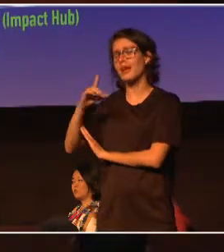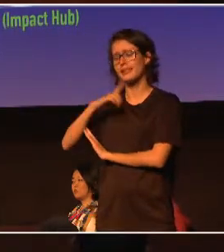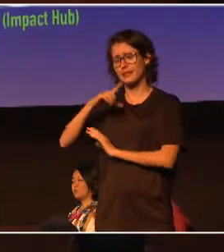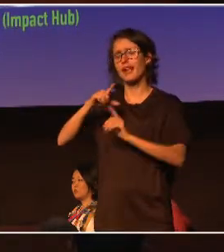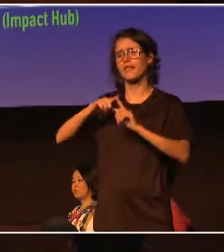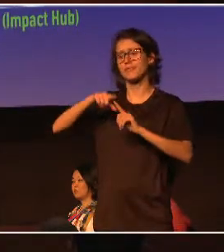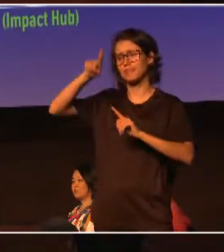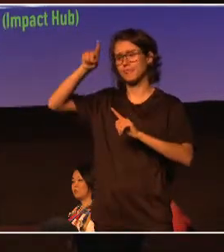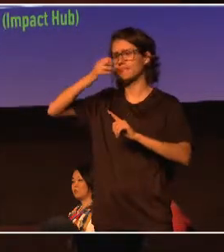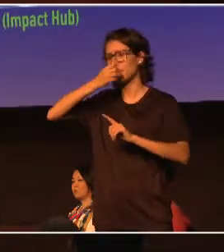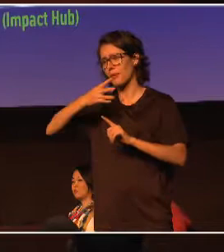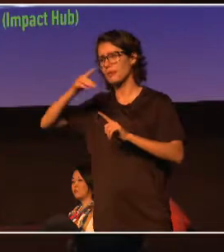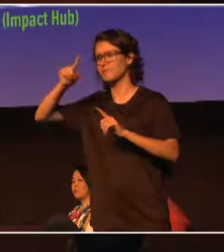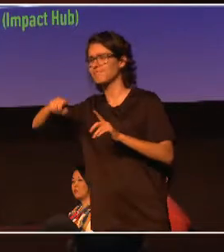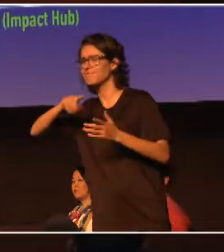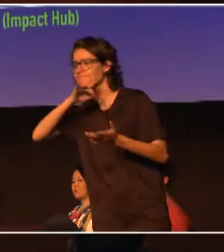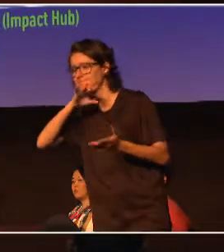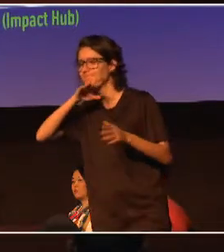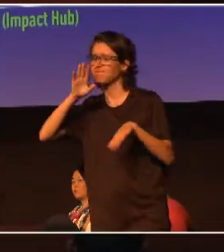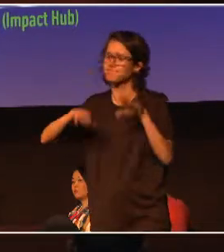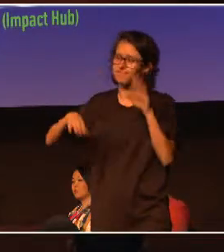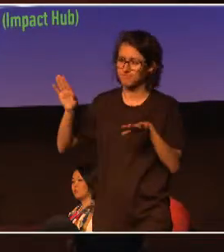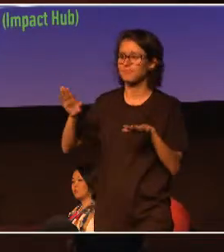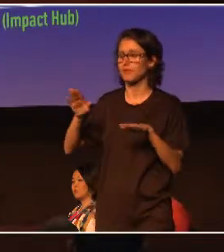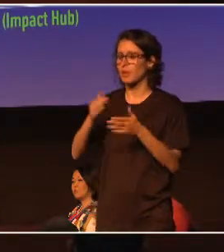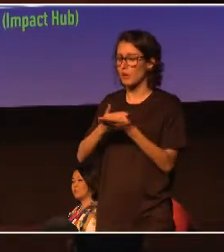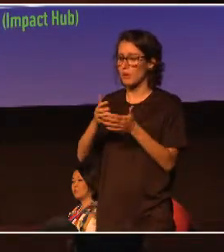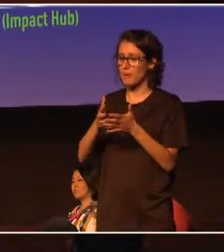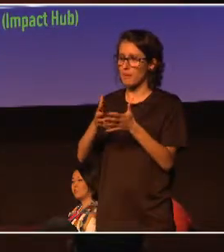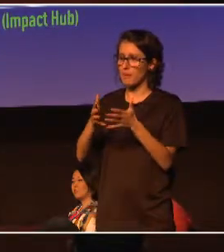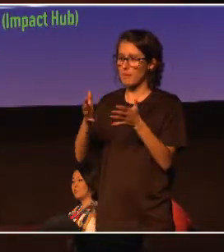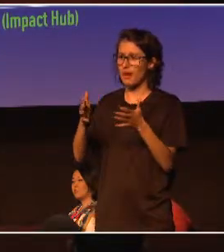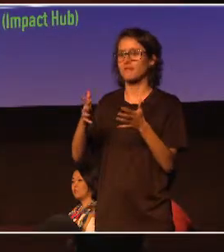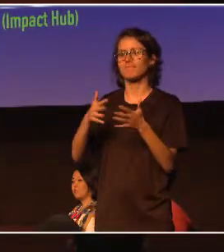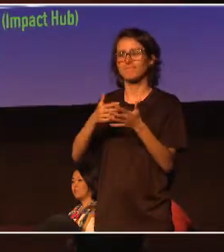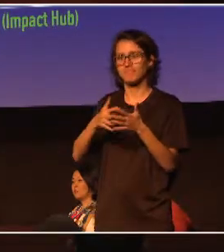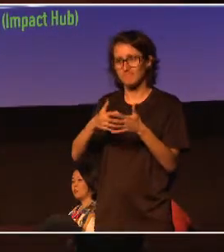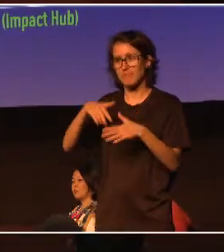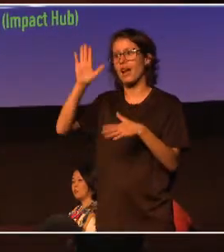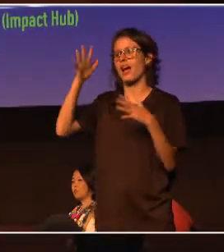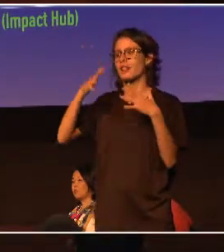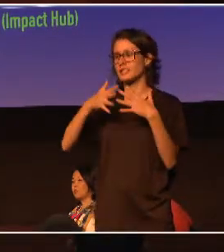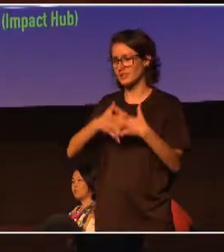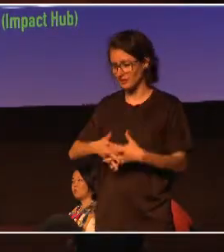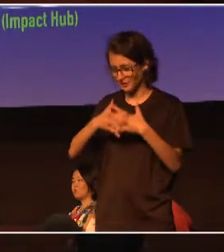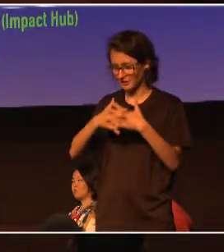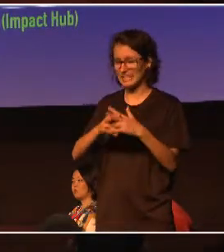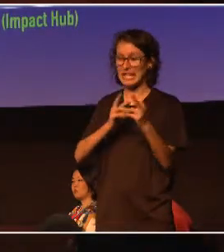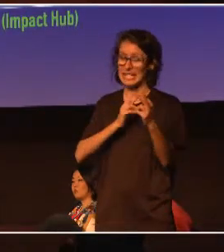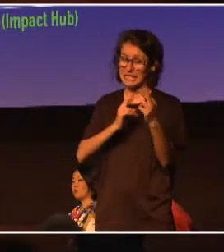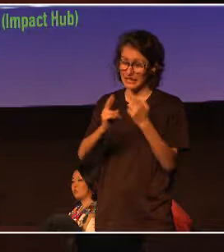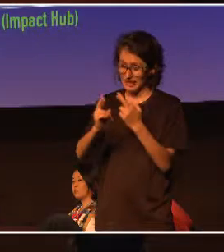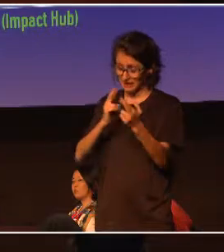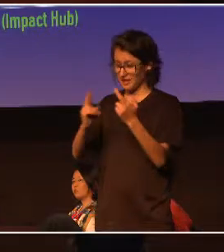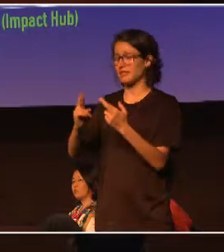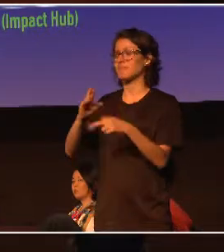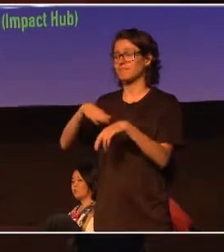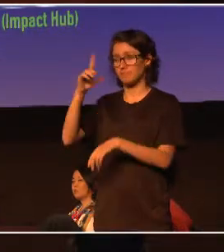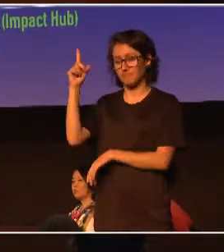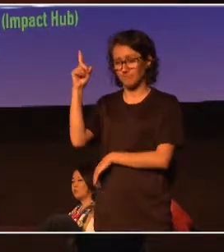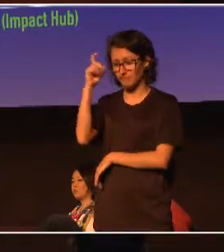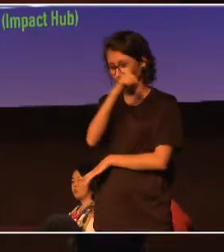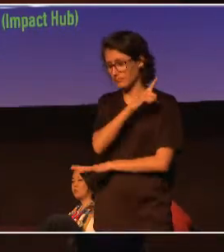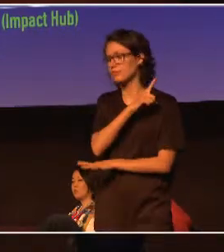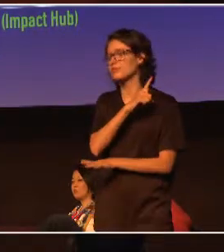baixos, né? E à medida que cresce, vai trazendo mais complexidade, as relações vão ficando mais difíceis,